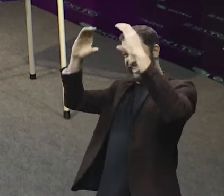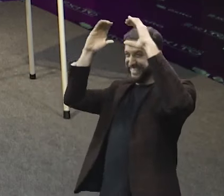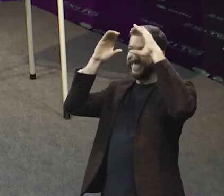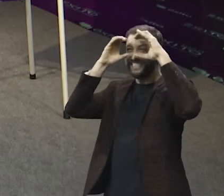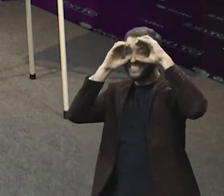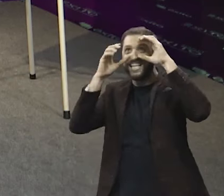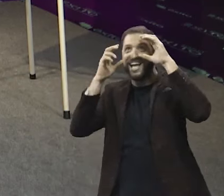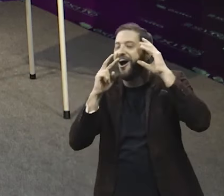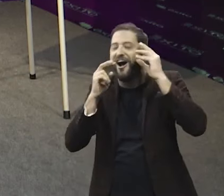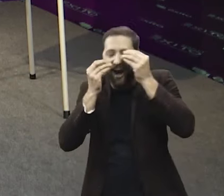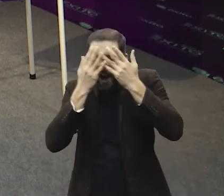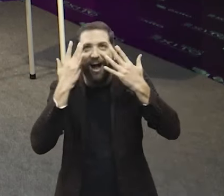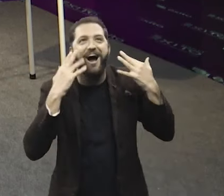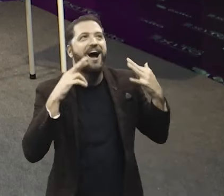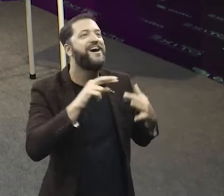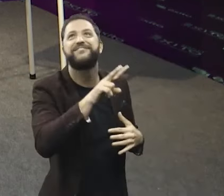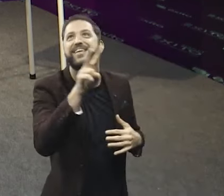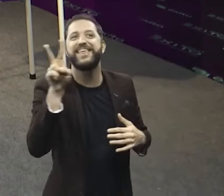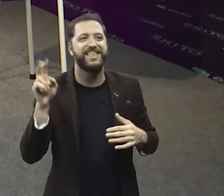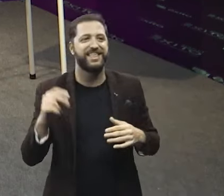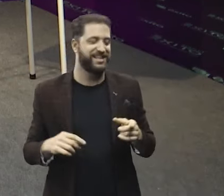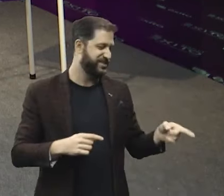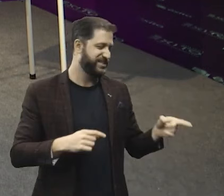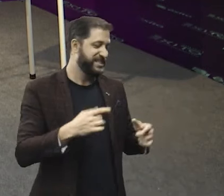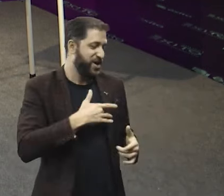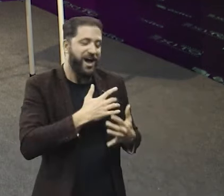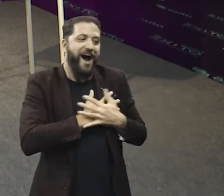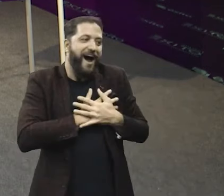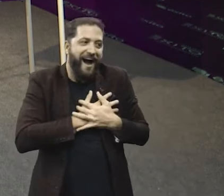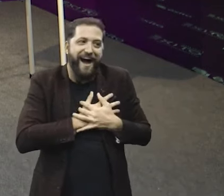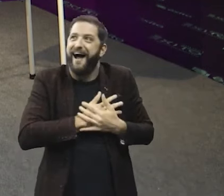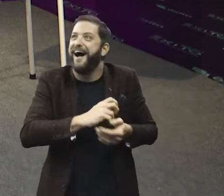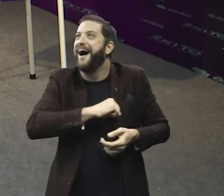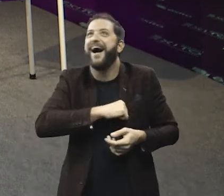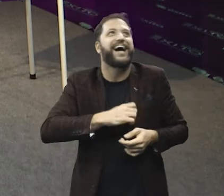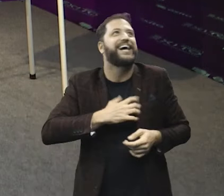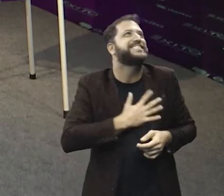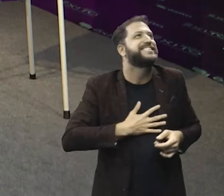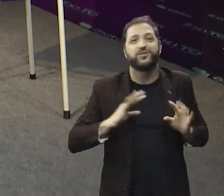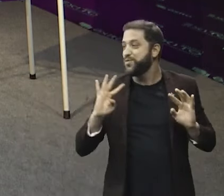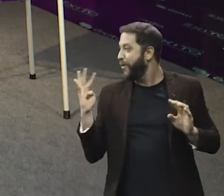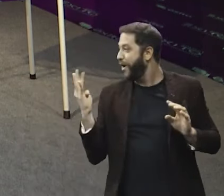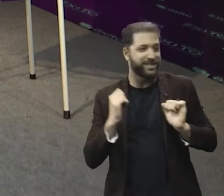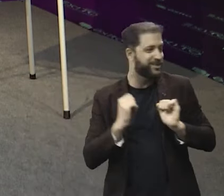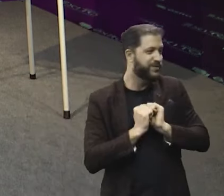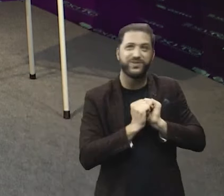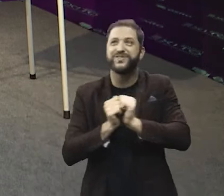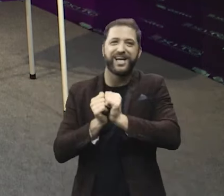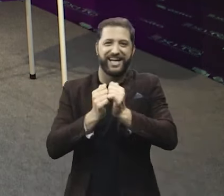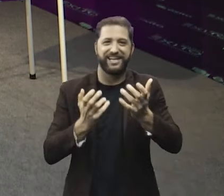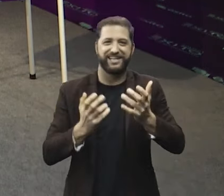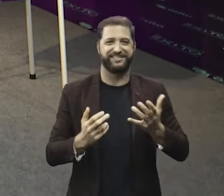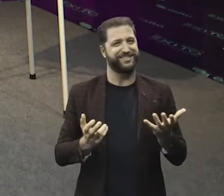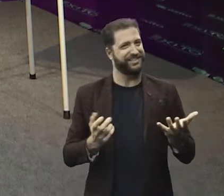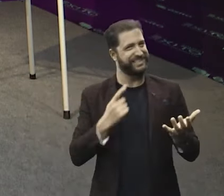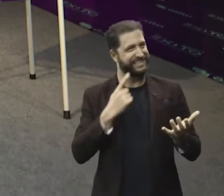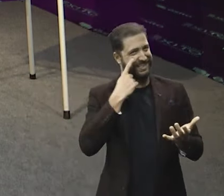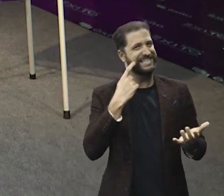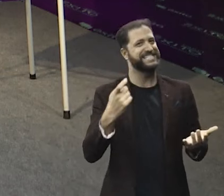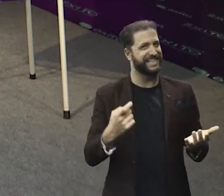que é real você vai ter aquele coraçãozinho apertado a gente vai tá todo mundo junto então isso é muito interessante Mas quais são os